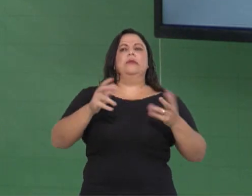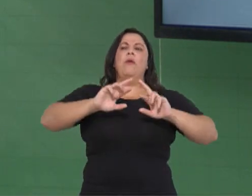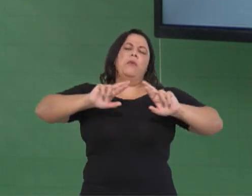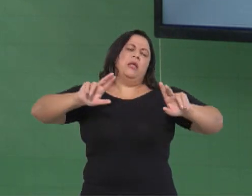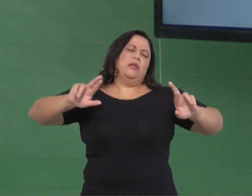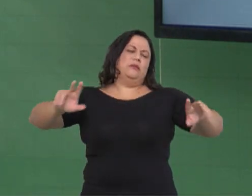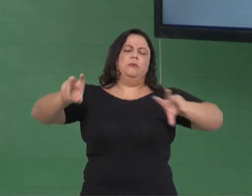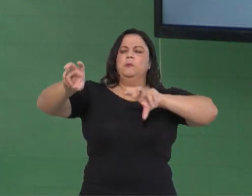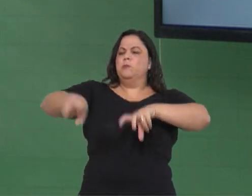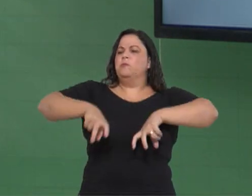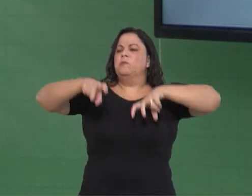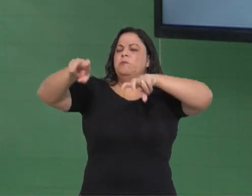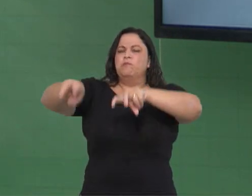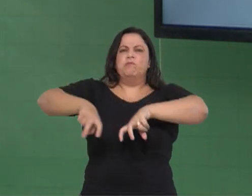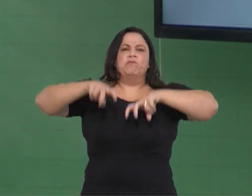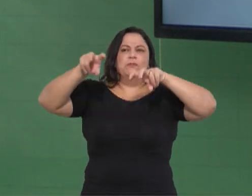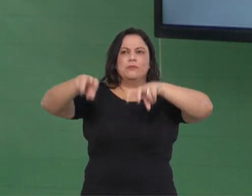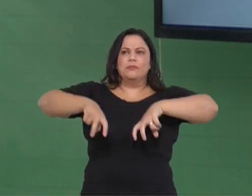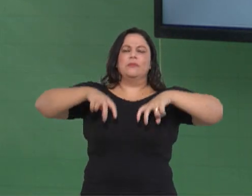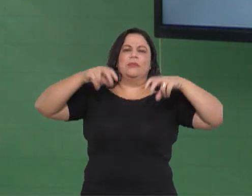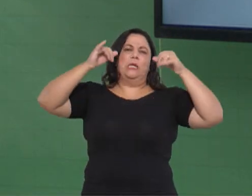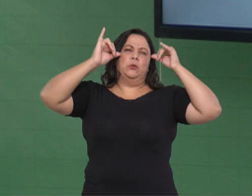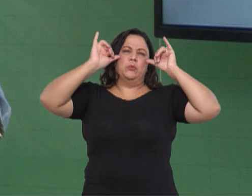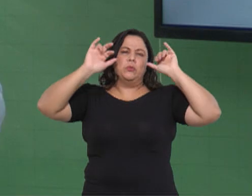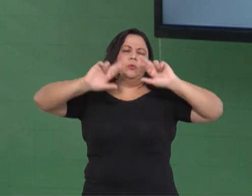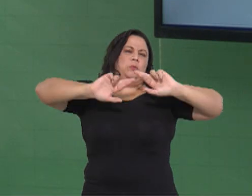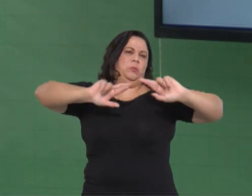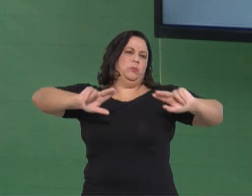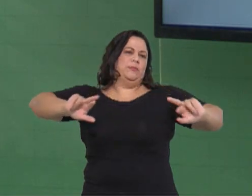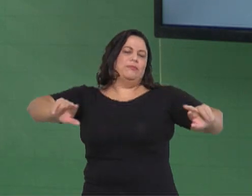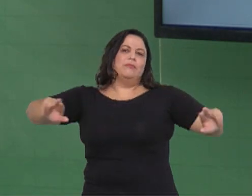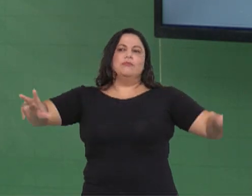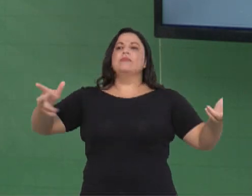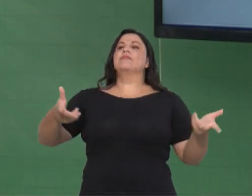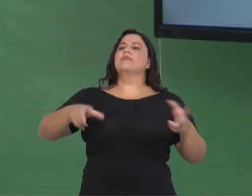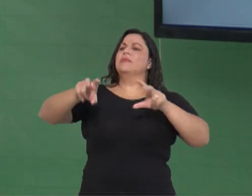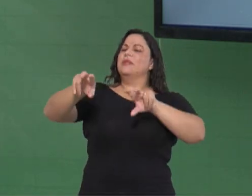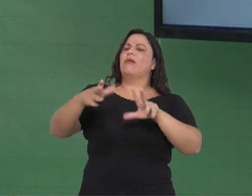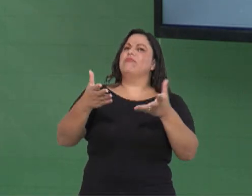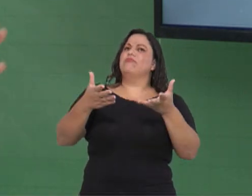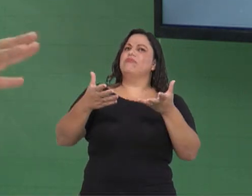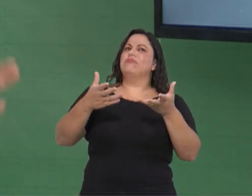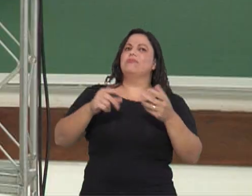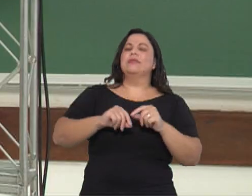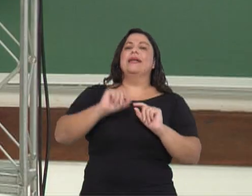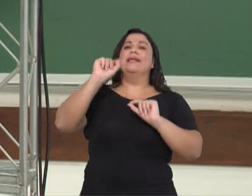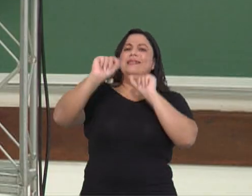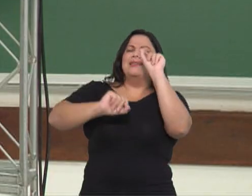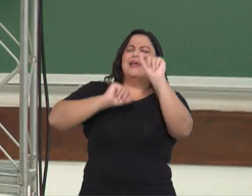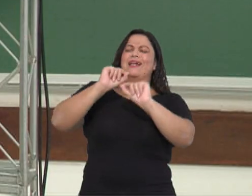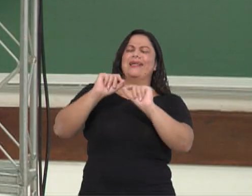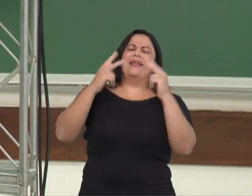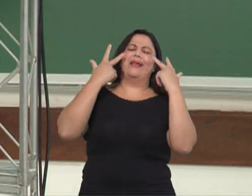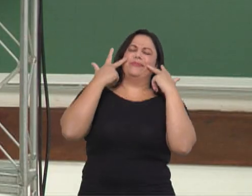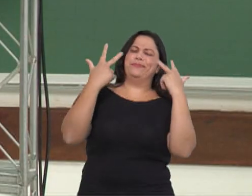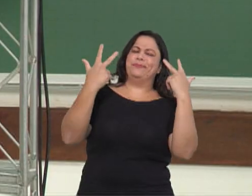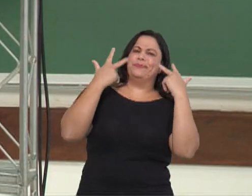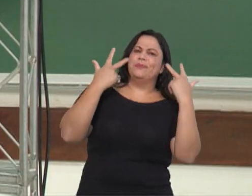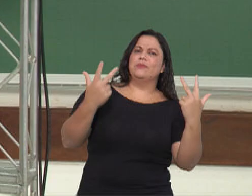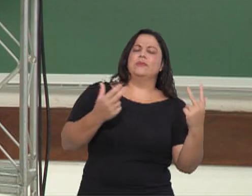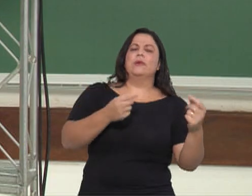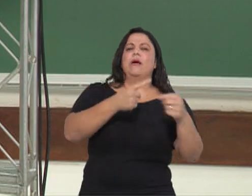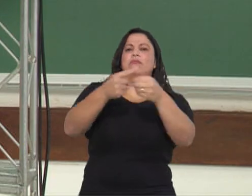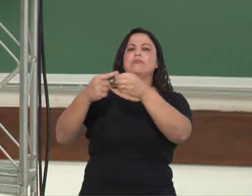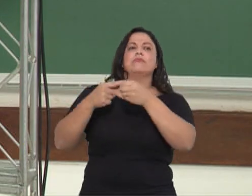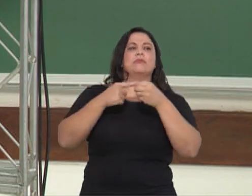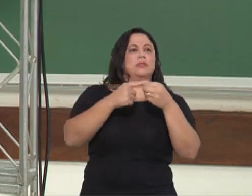e fazendas, gado, então as cavalhadas são bastante populares em algumas cidades. Mas quando eu